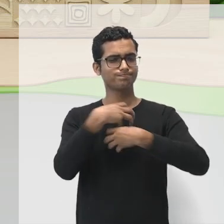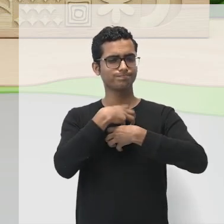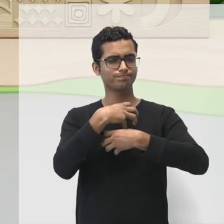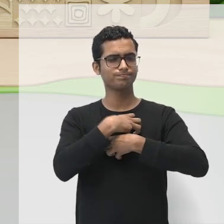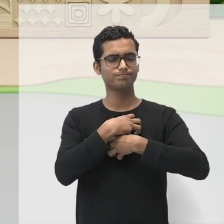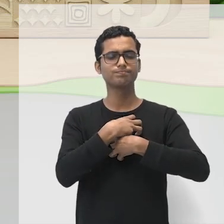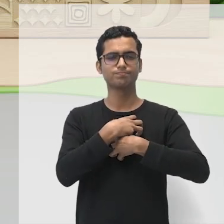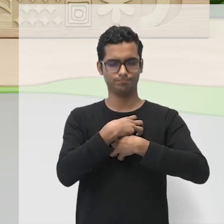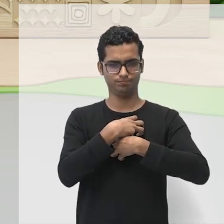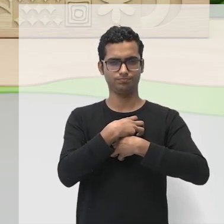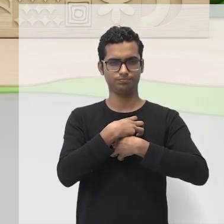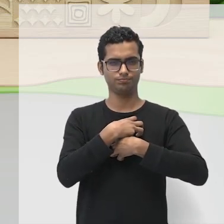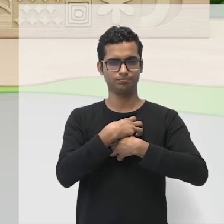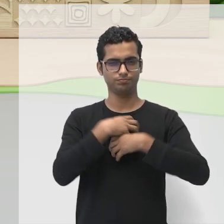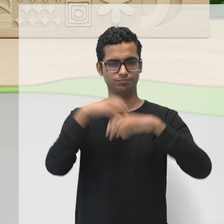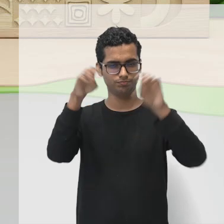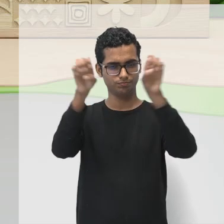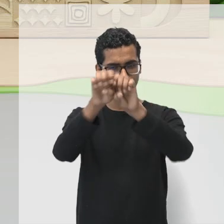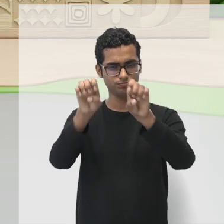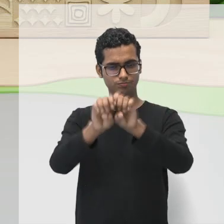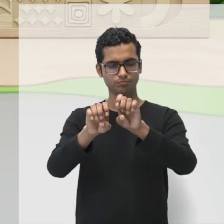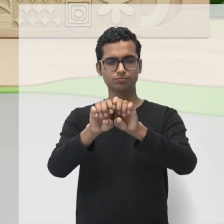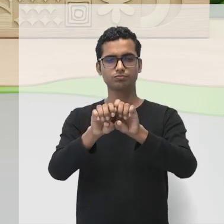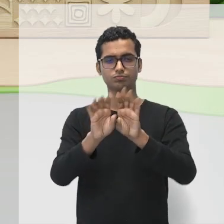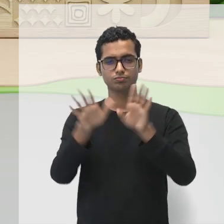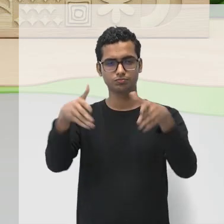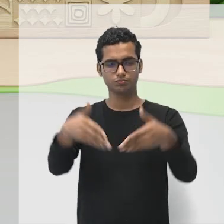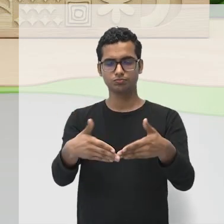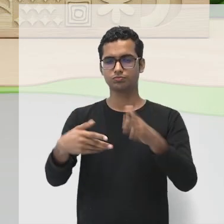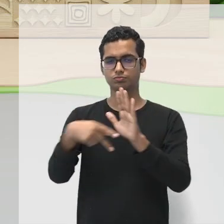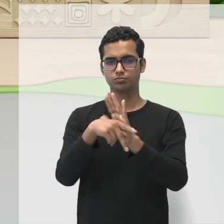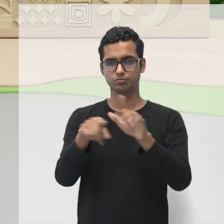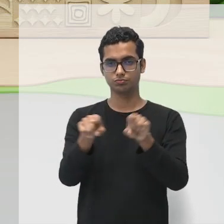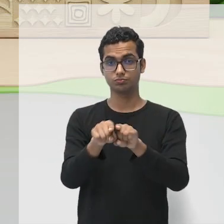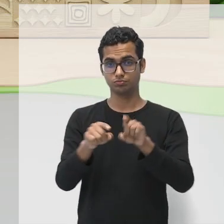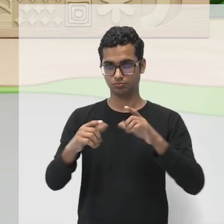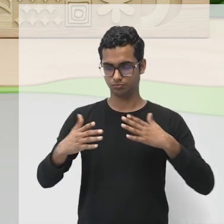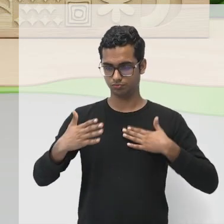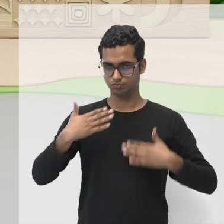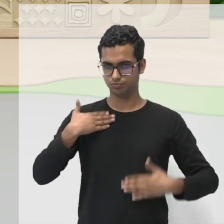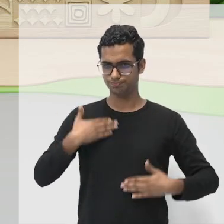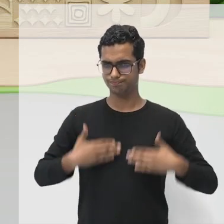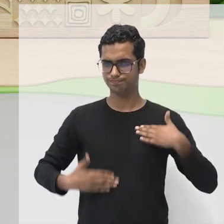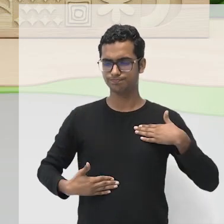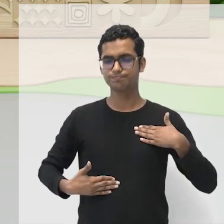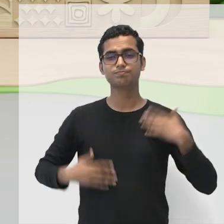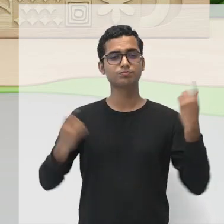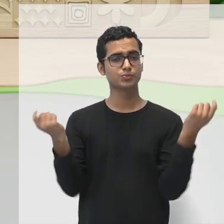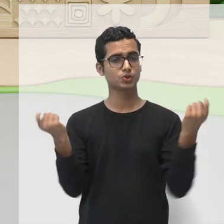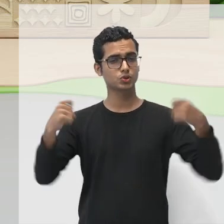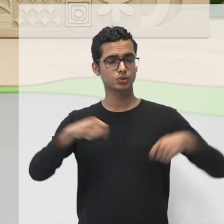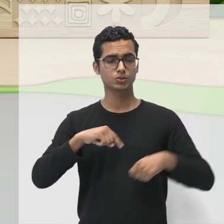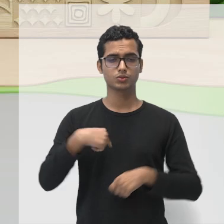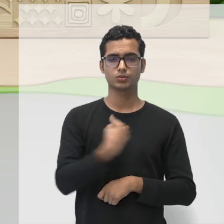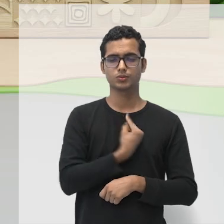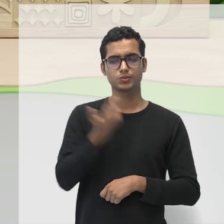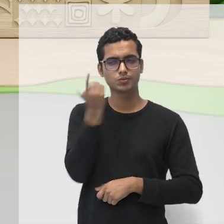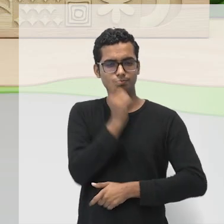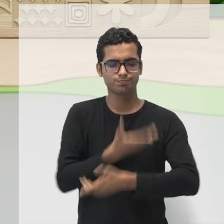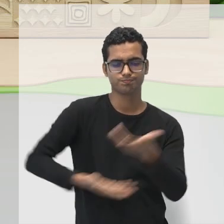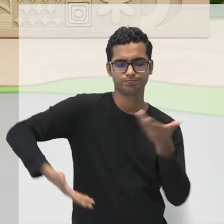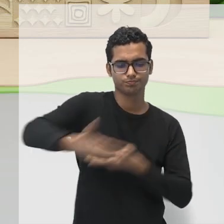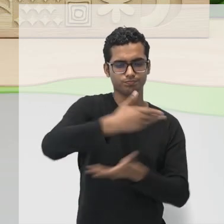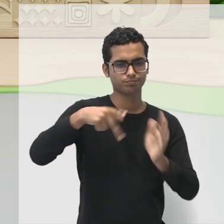estruturas especializadas no corpo humano, que nos permite interagir, né,